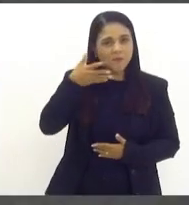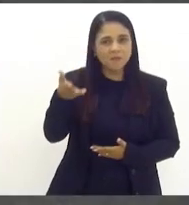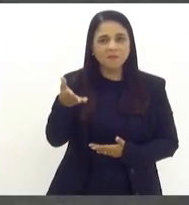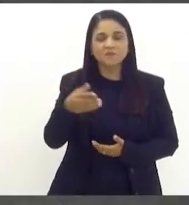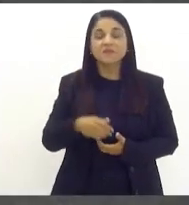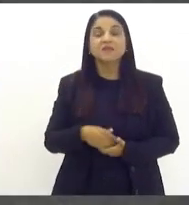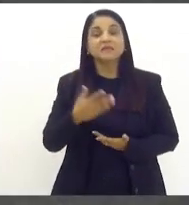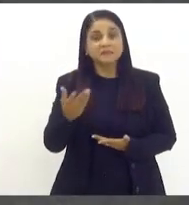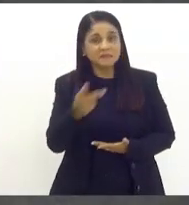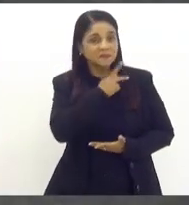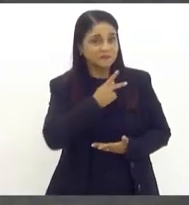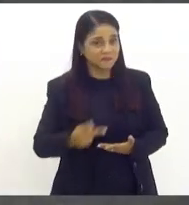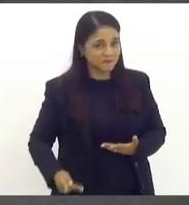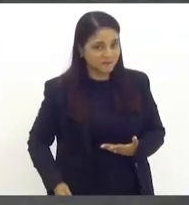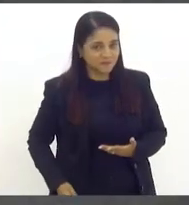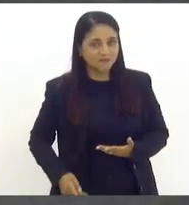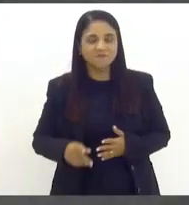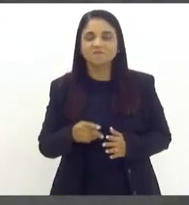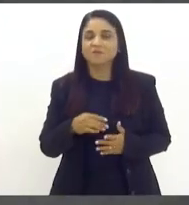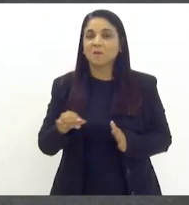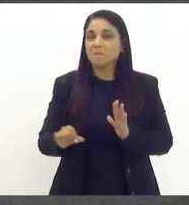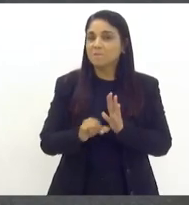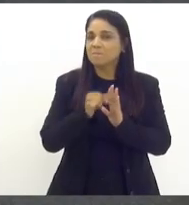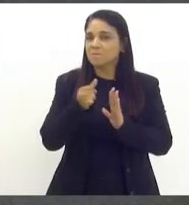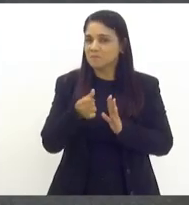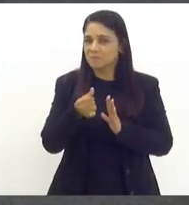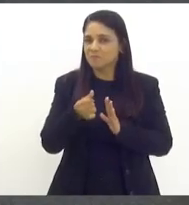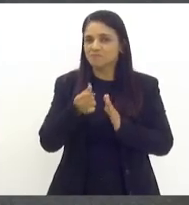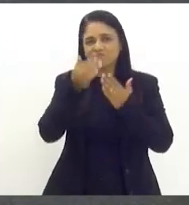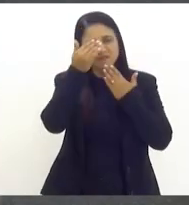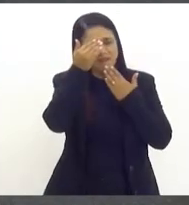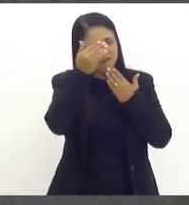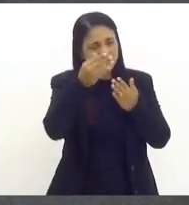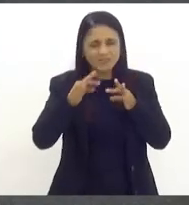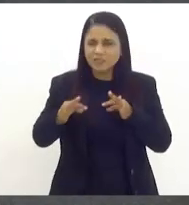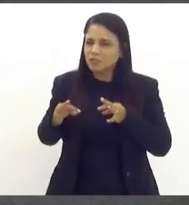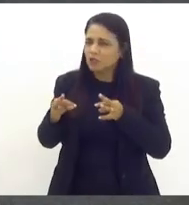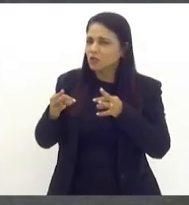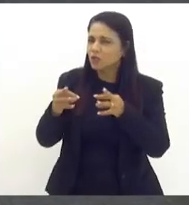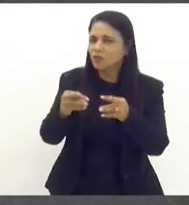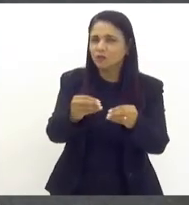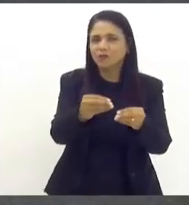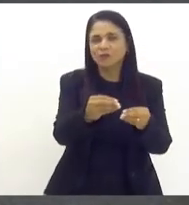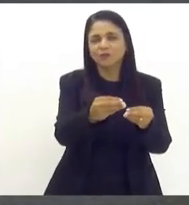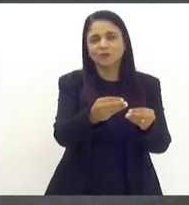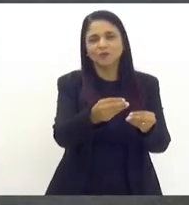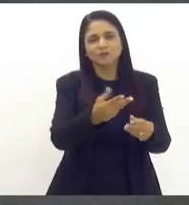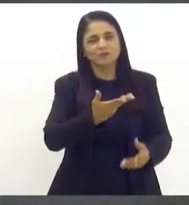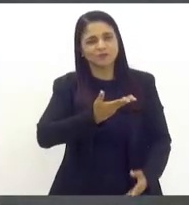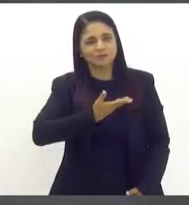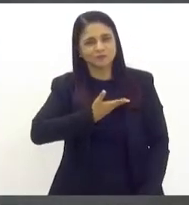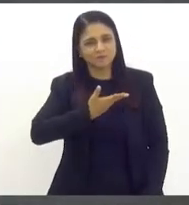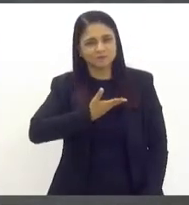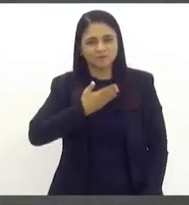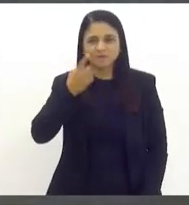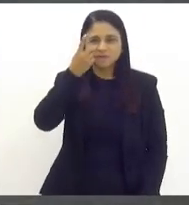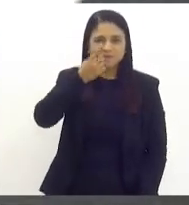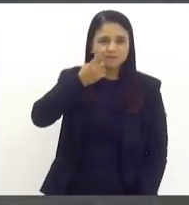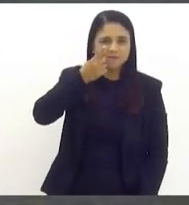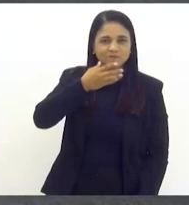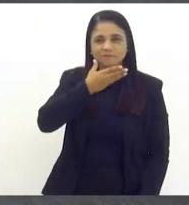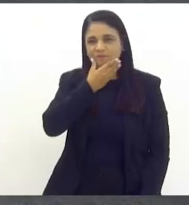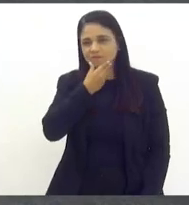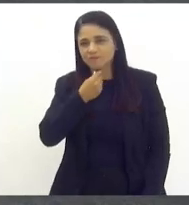Presidente primeiramente agradecer todos os meus amigos deputados deputados